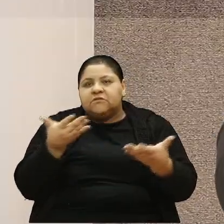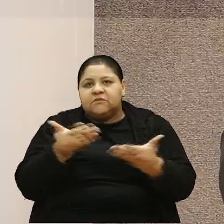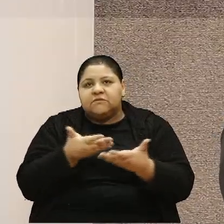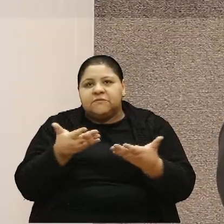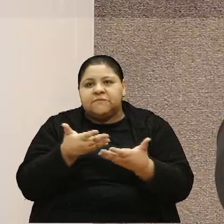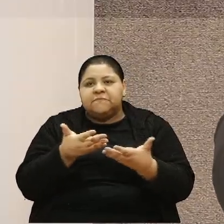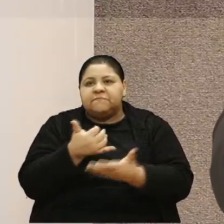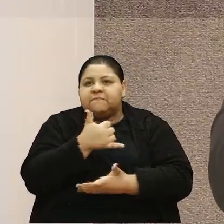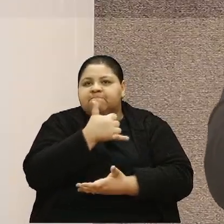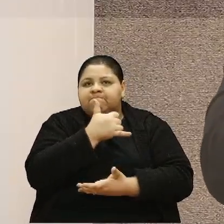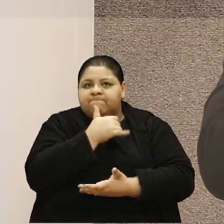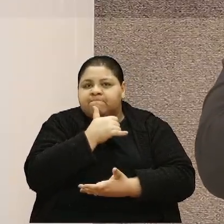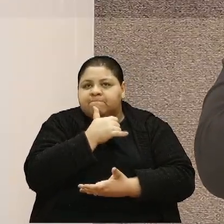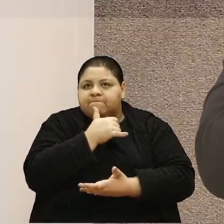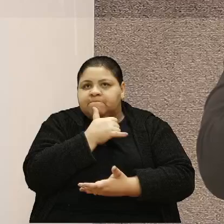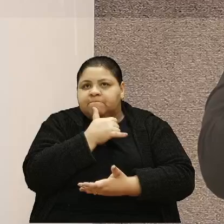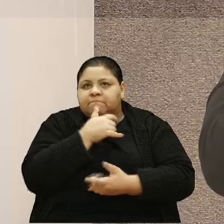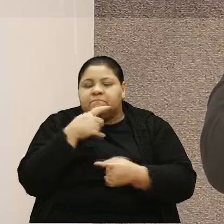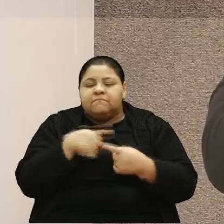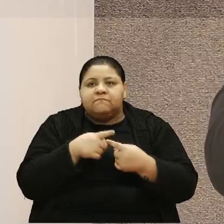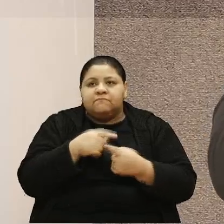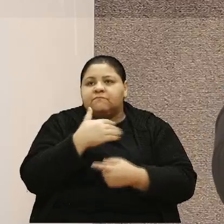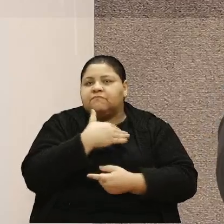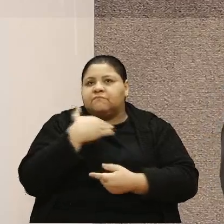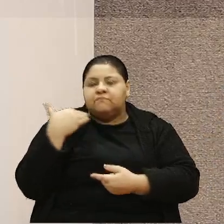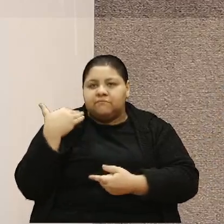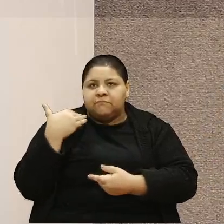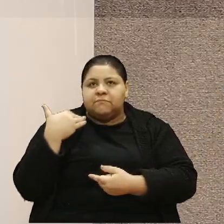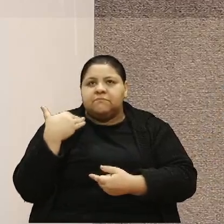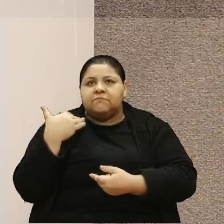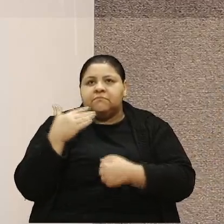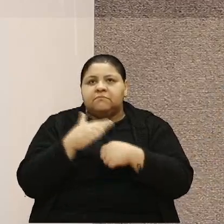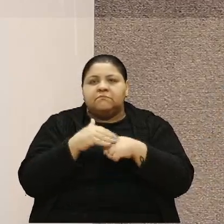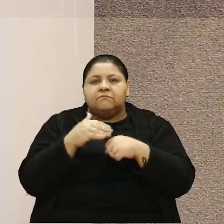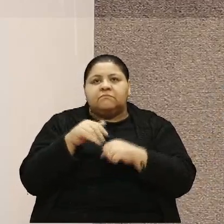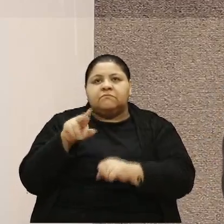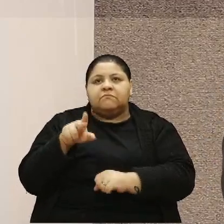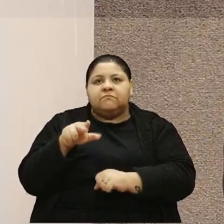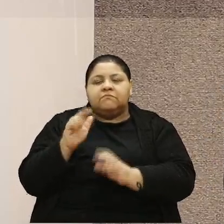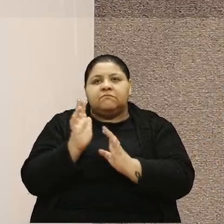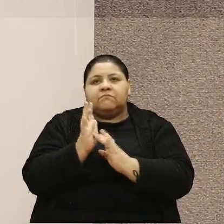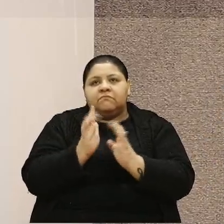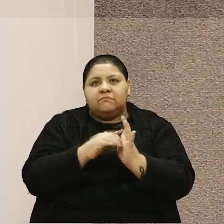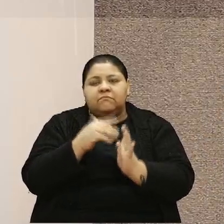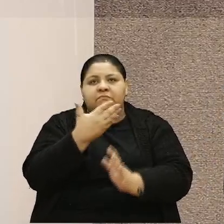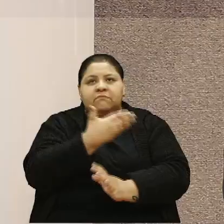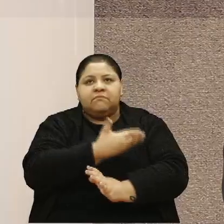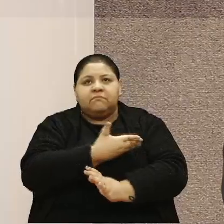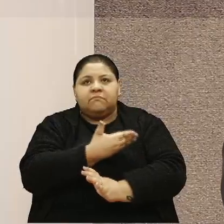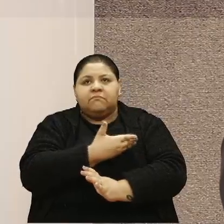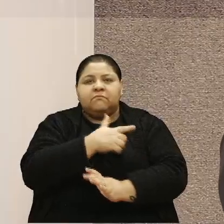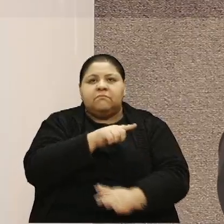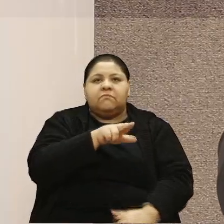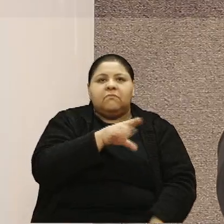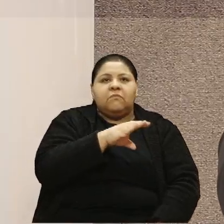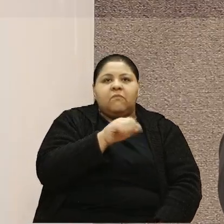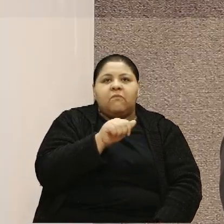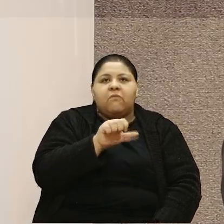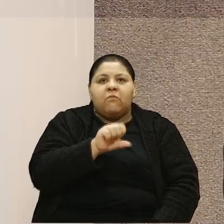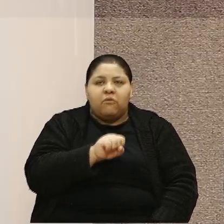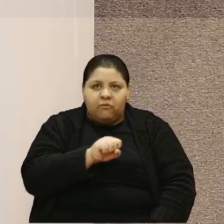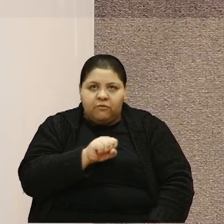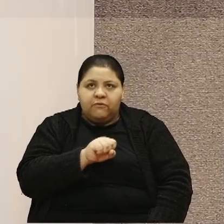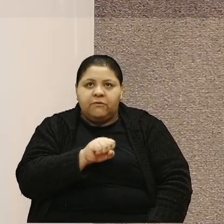de pesar em razão do falecimento de um querido irmão em Cristo, também um amigo, o Lucas Espigolon,